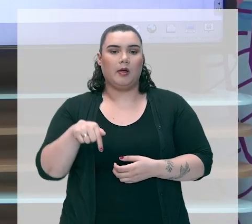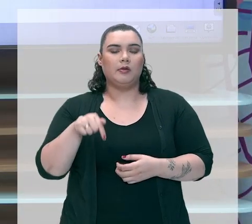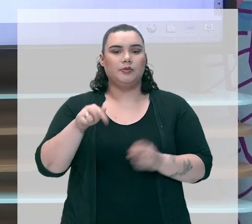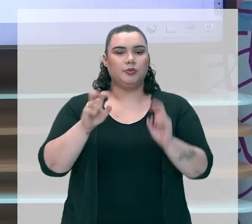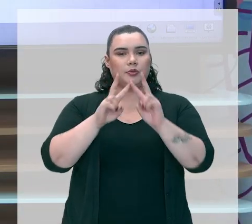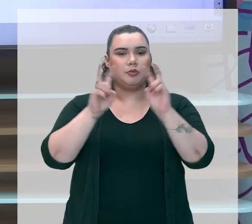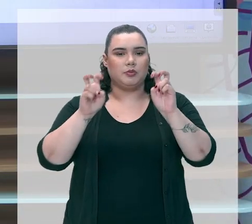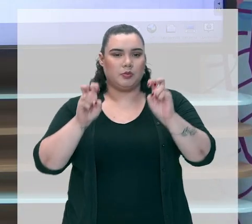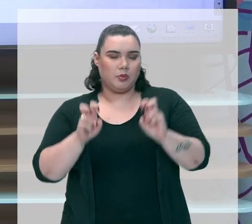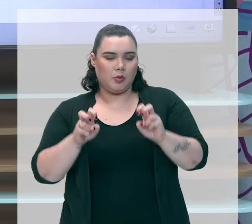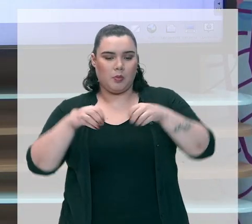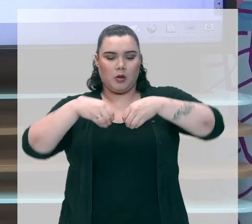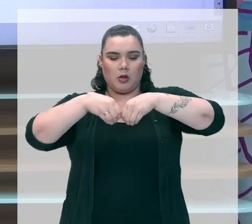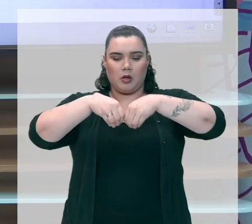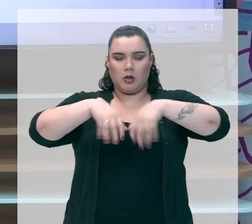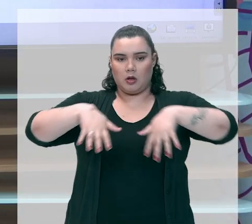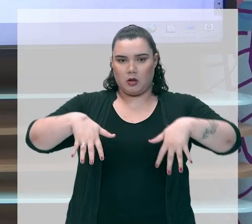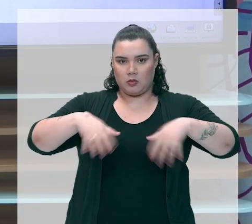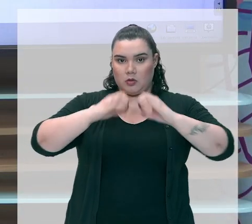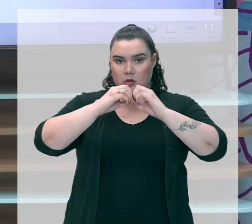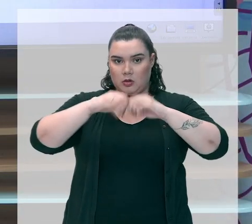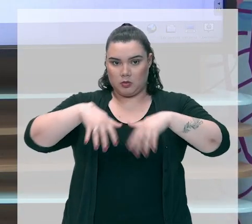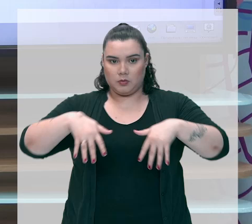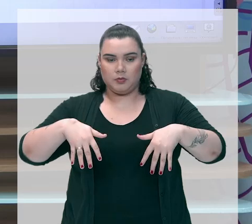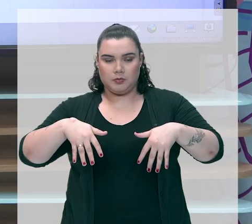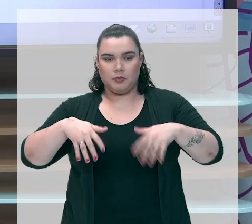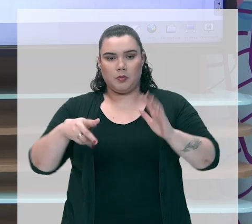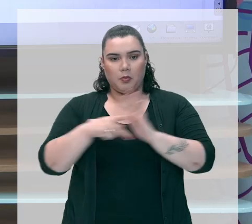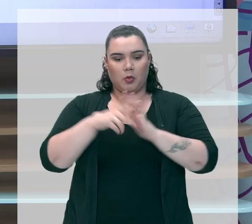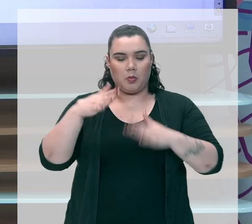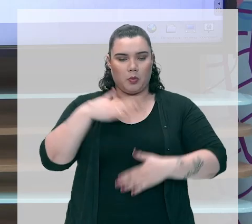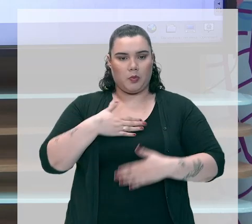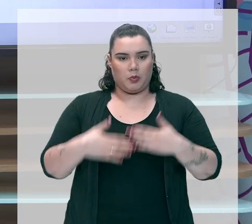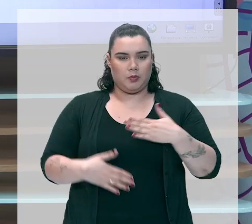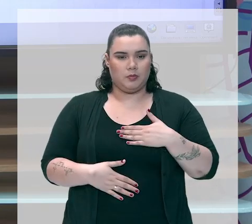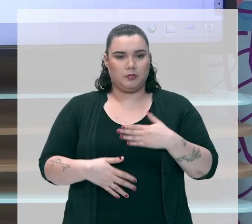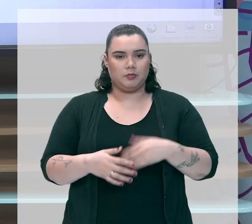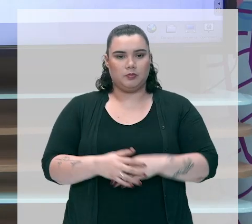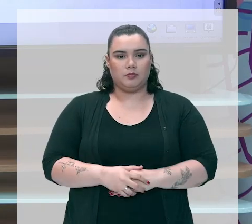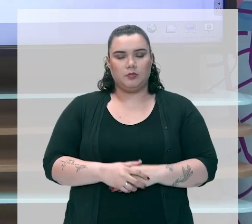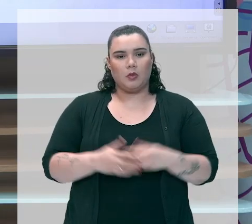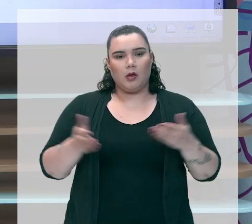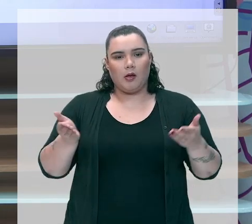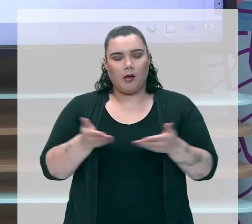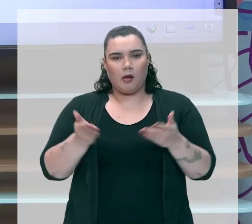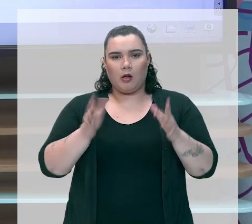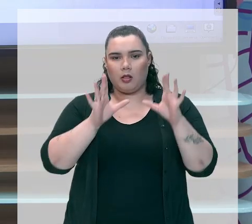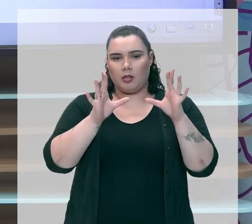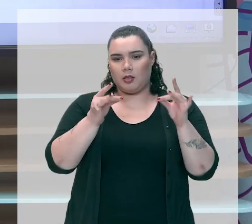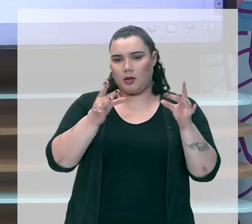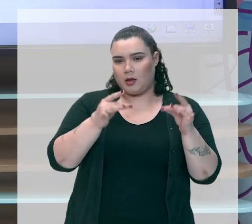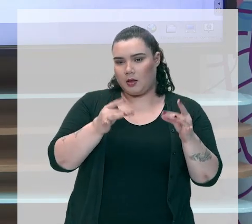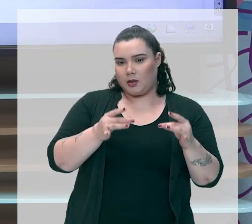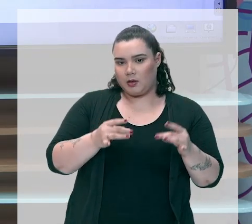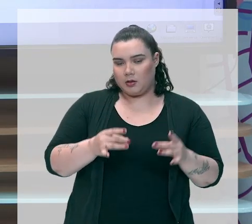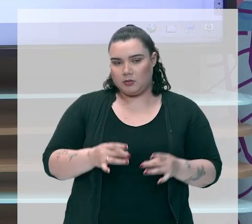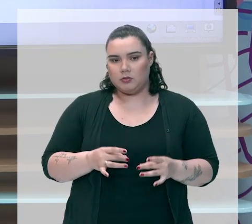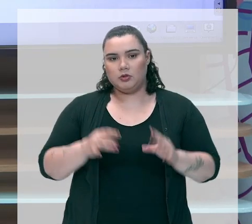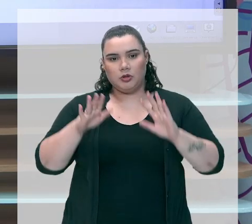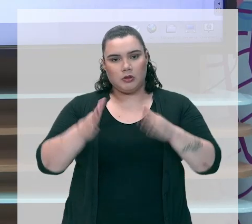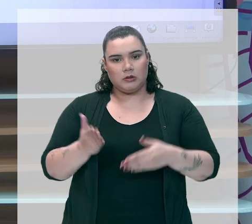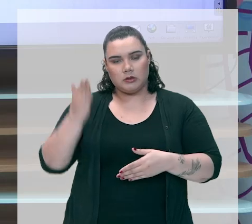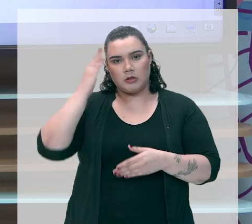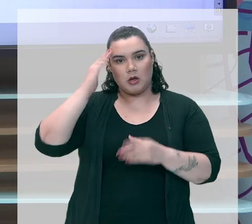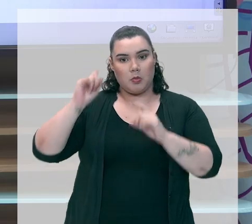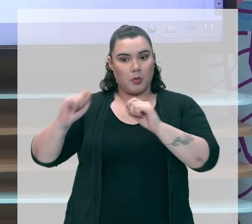as glândulas endócrinas, né, que fazem parte aí do nosso sistema. Então, a gente vai entender um pouco melhor ali sobre essas glândulas, né? A gente já teve uma